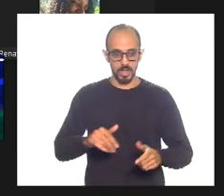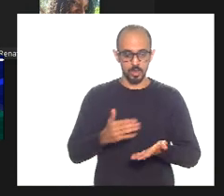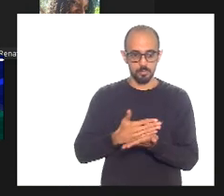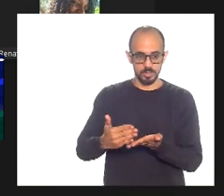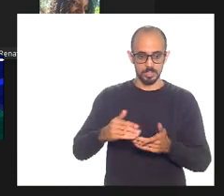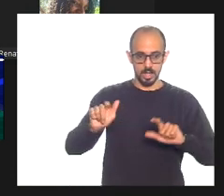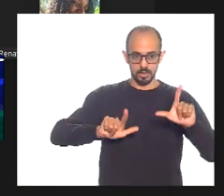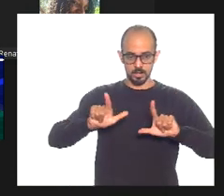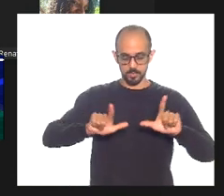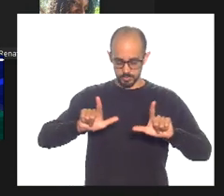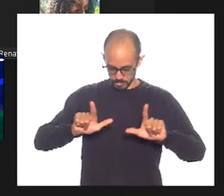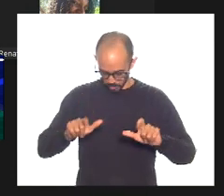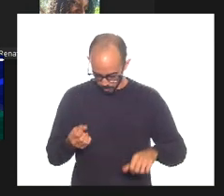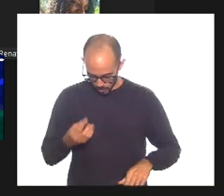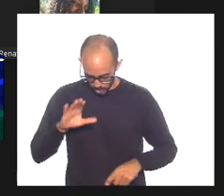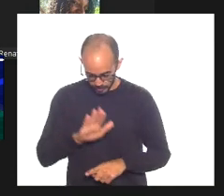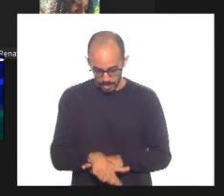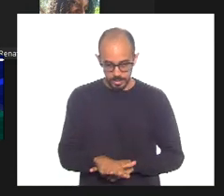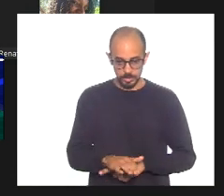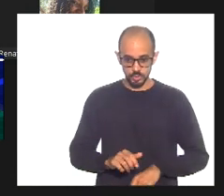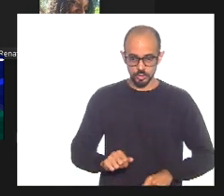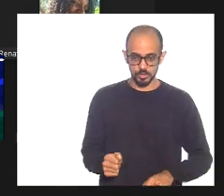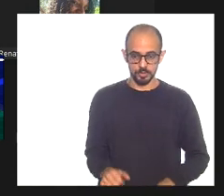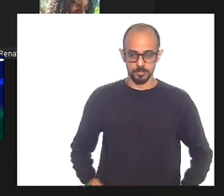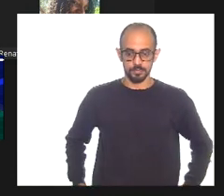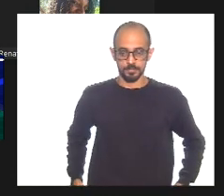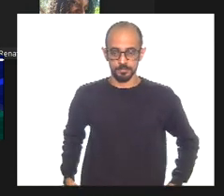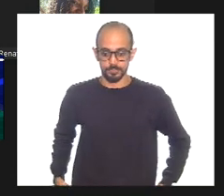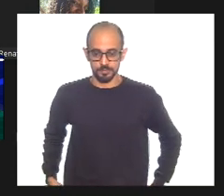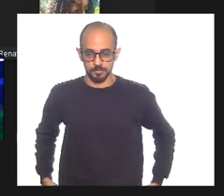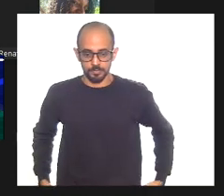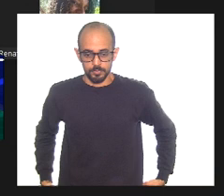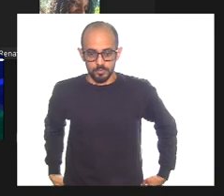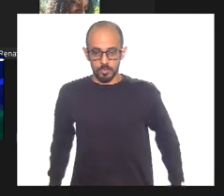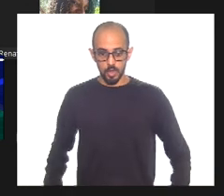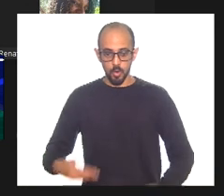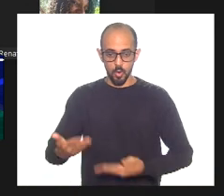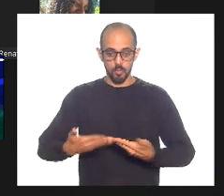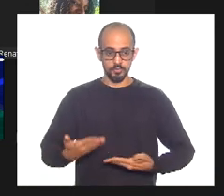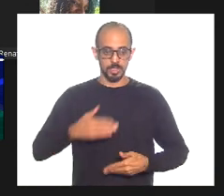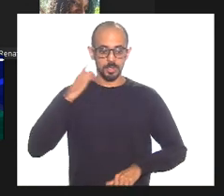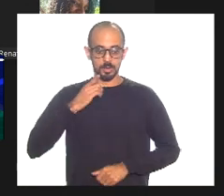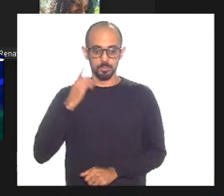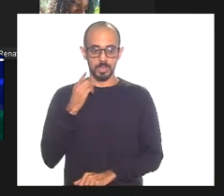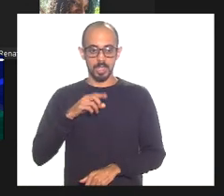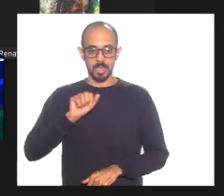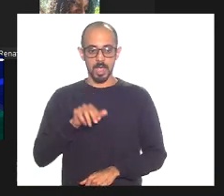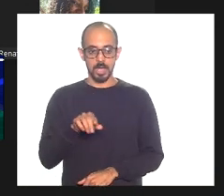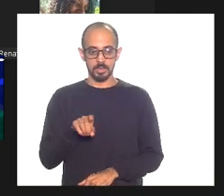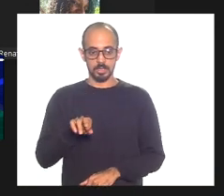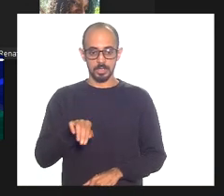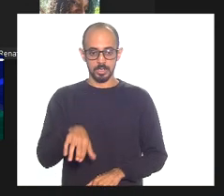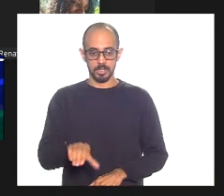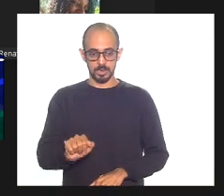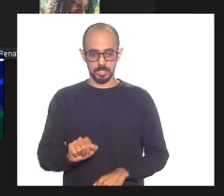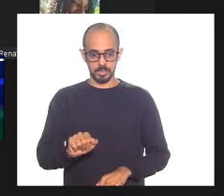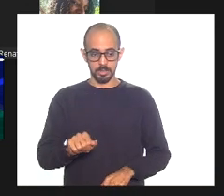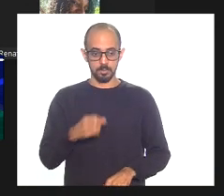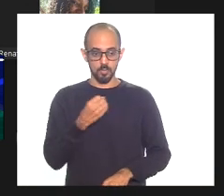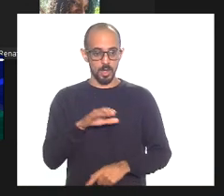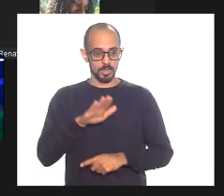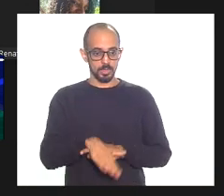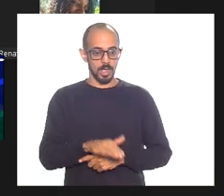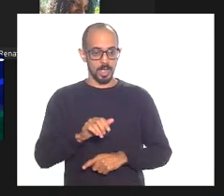Pode ser? Dá uma boa tarde a todos e convida deputada Adriana. Boa tarde, Samuel. Boa tarde,